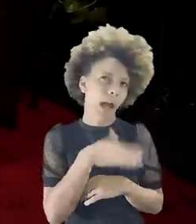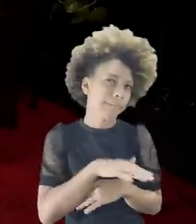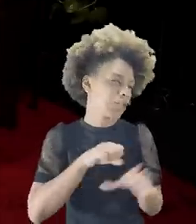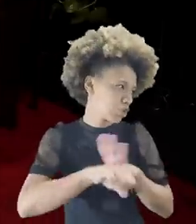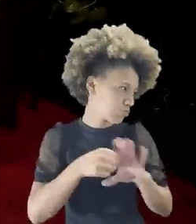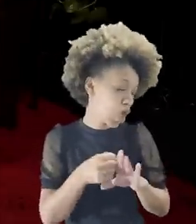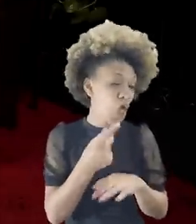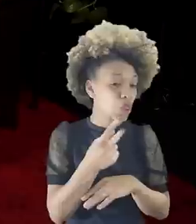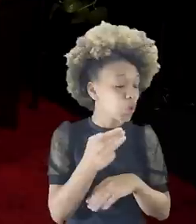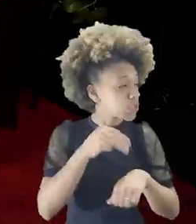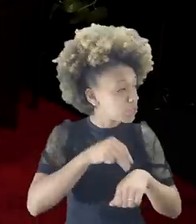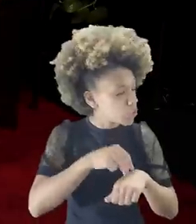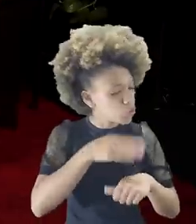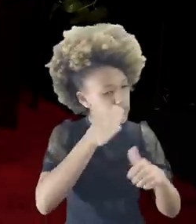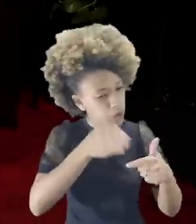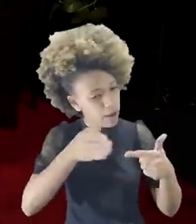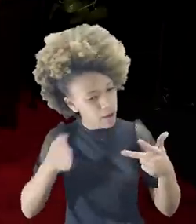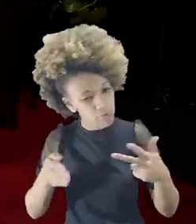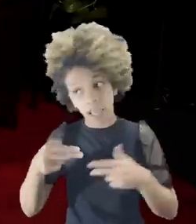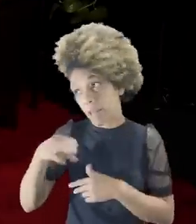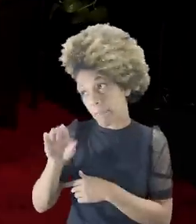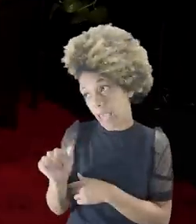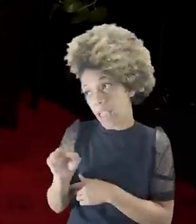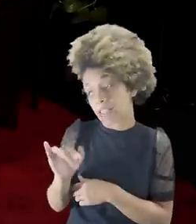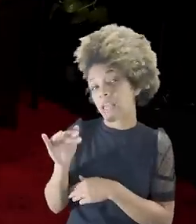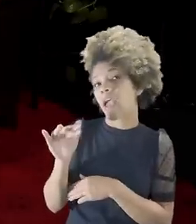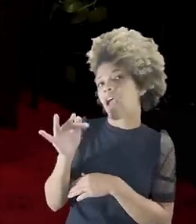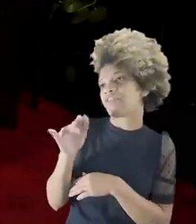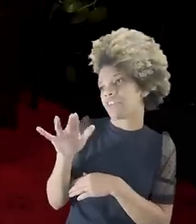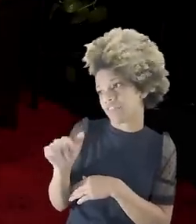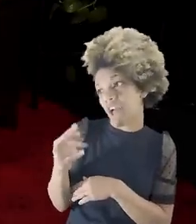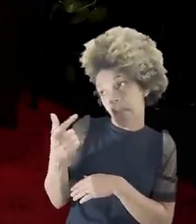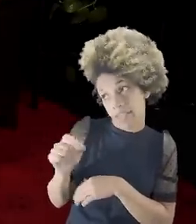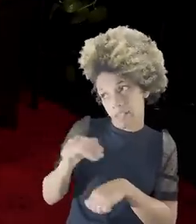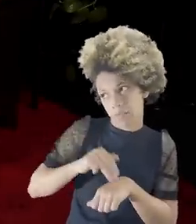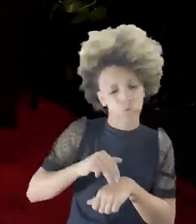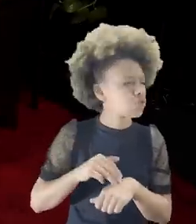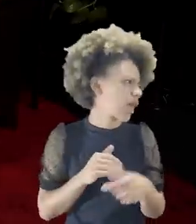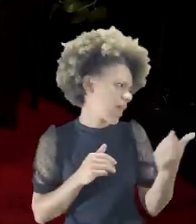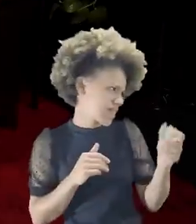são 12 minutos cada cada fiba são 10 minutos são